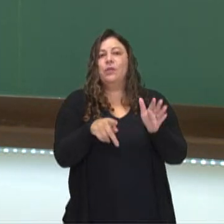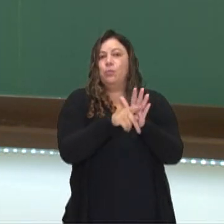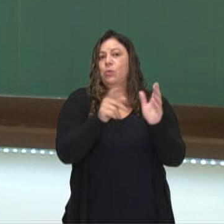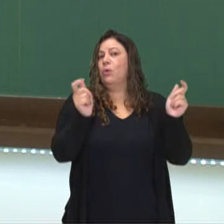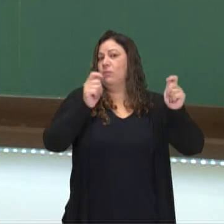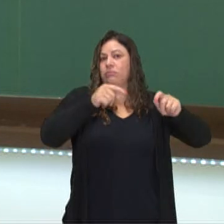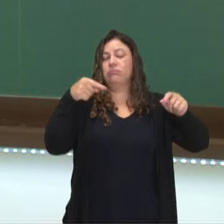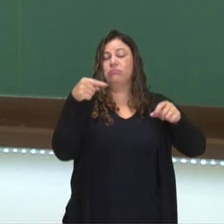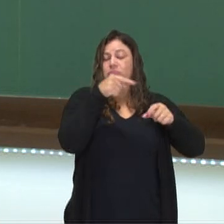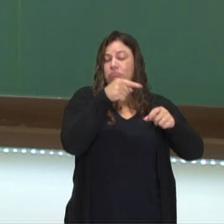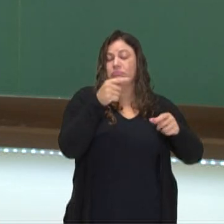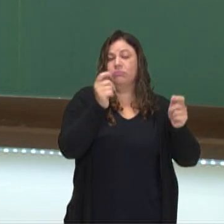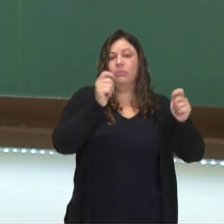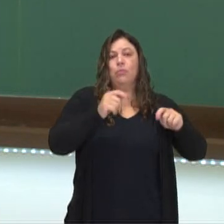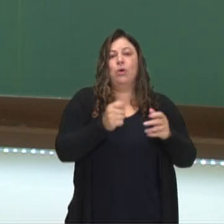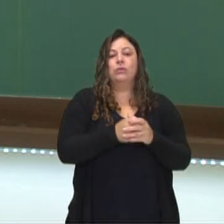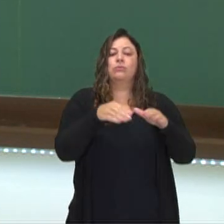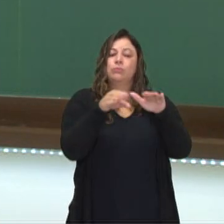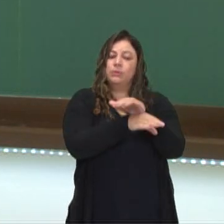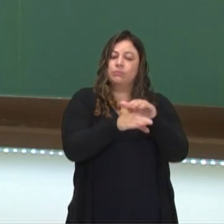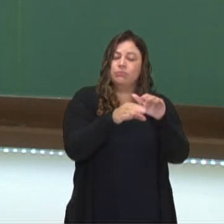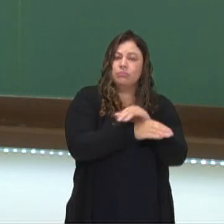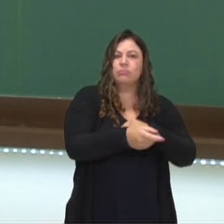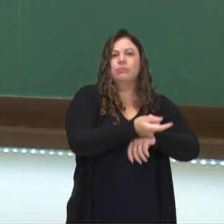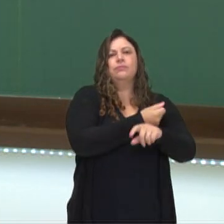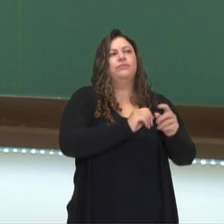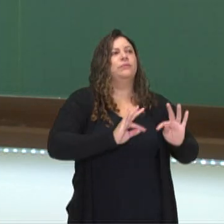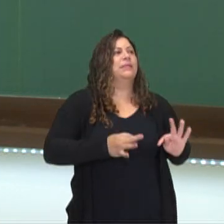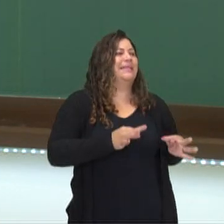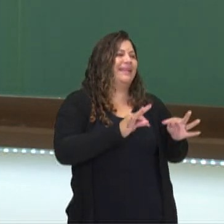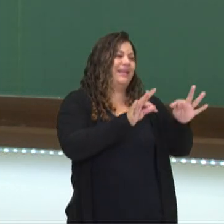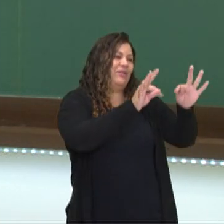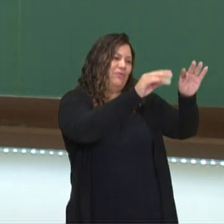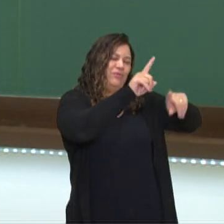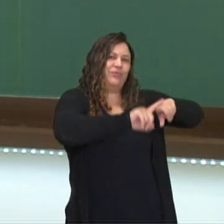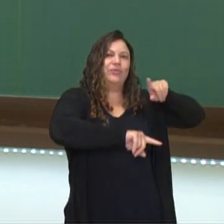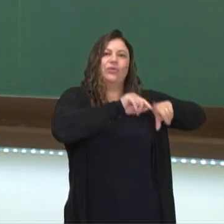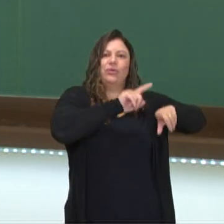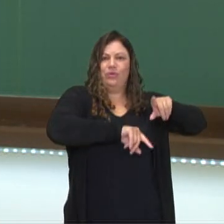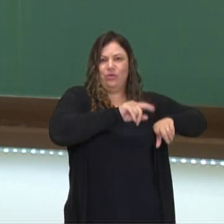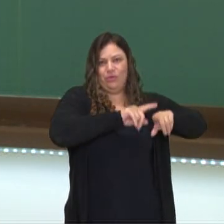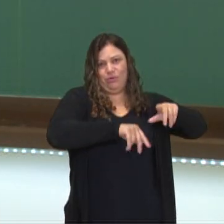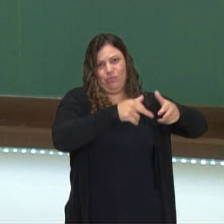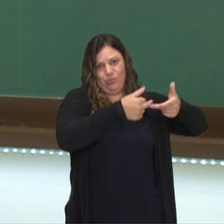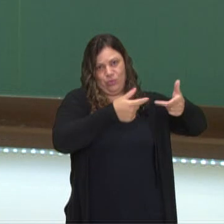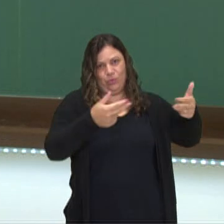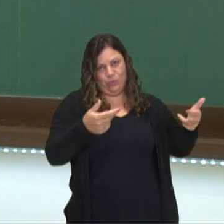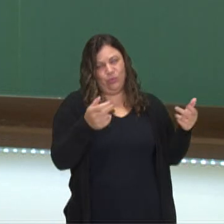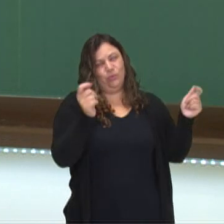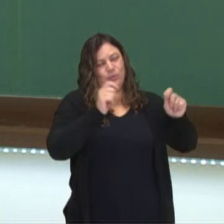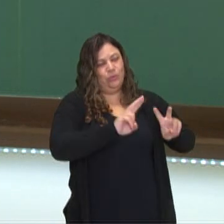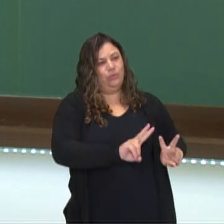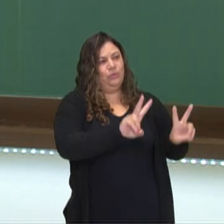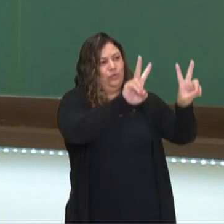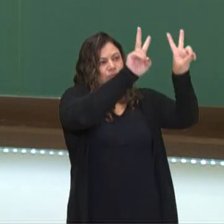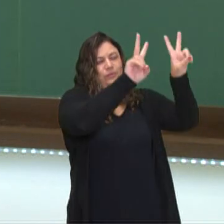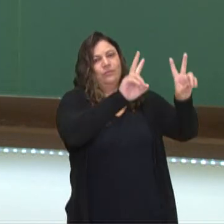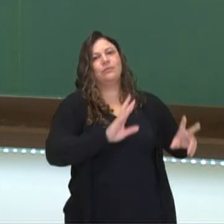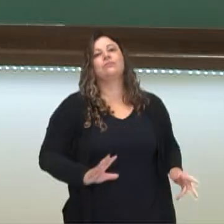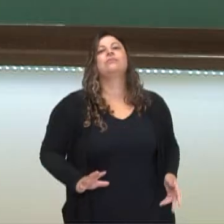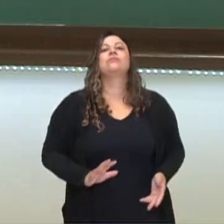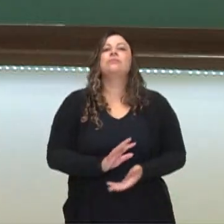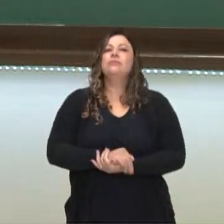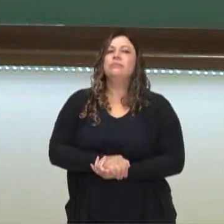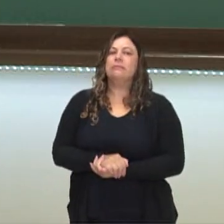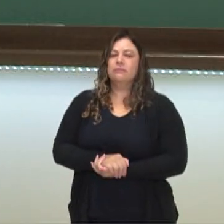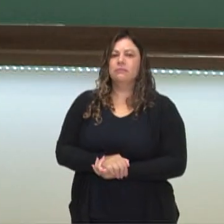pode realizar o investimento em novas tecnologias, em novos produtos, a fim de se valorizar no mercado.